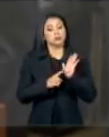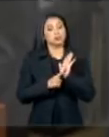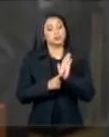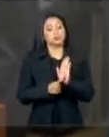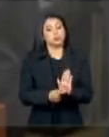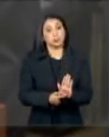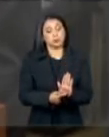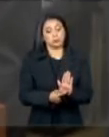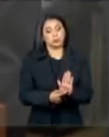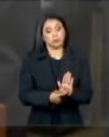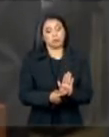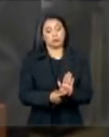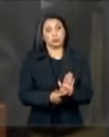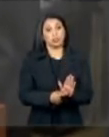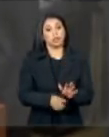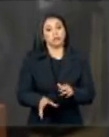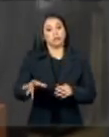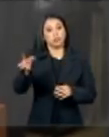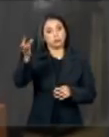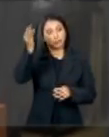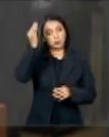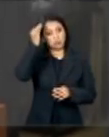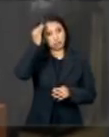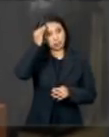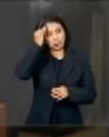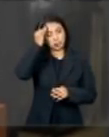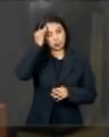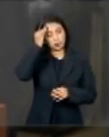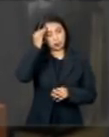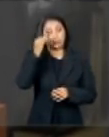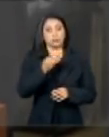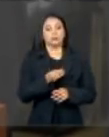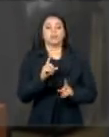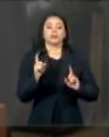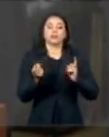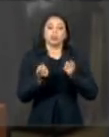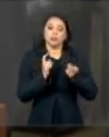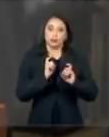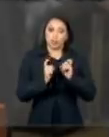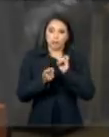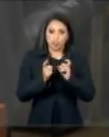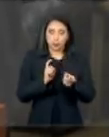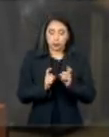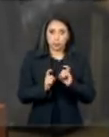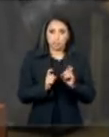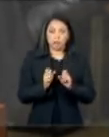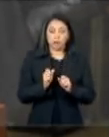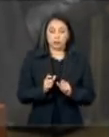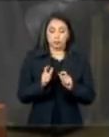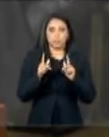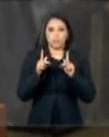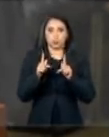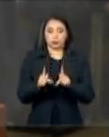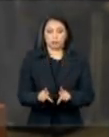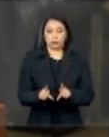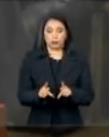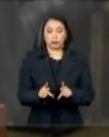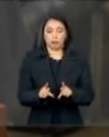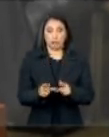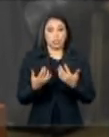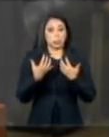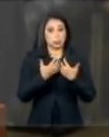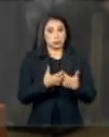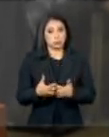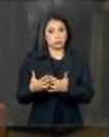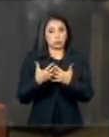que a interpretação de que o ato administrativo da aposentadoria é complexo em falha o